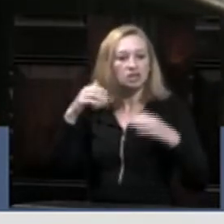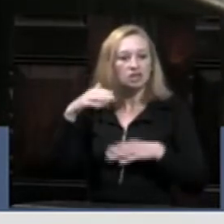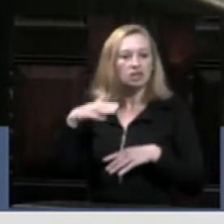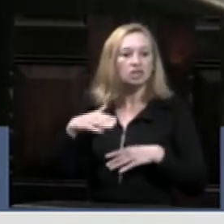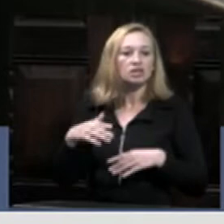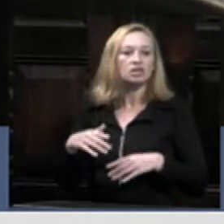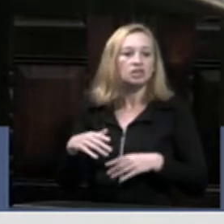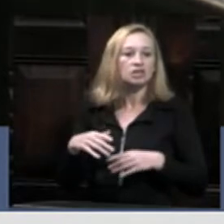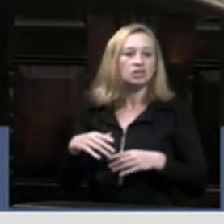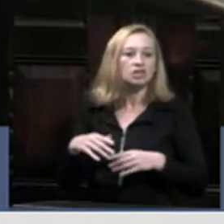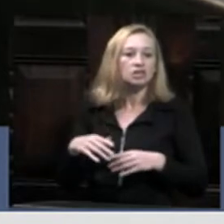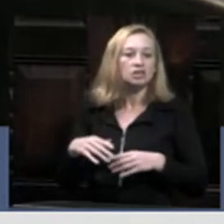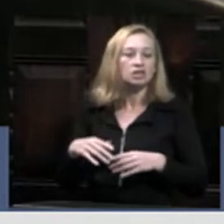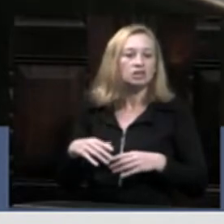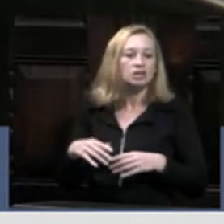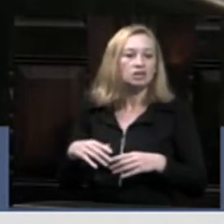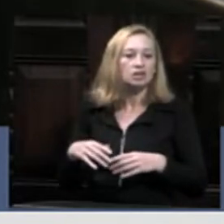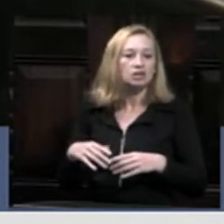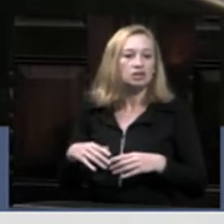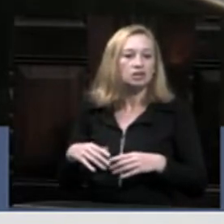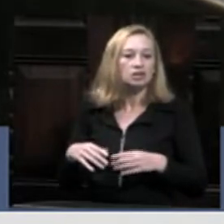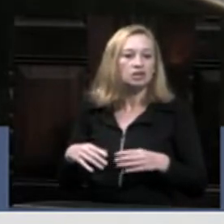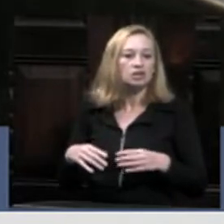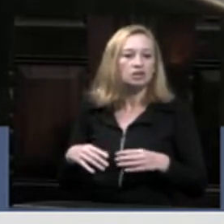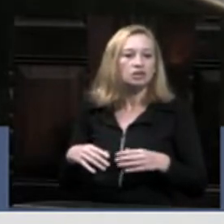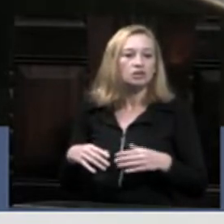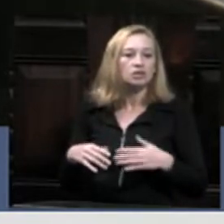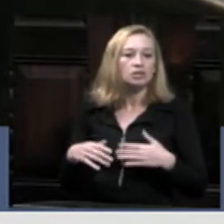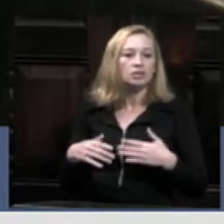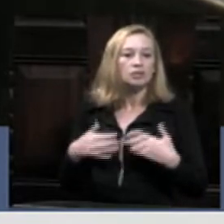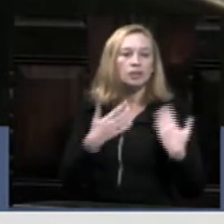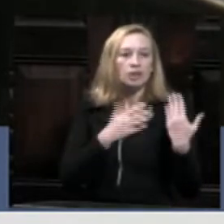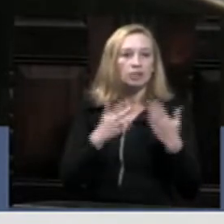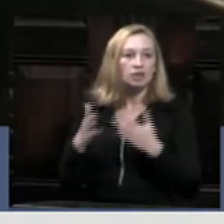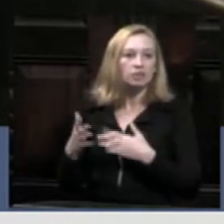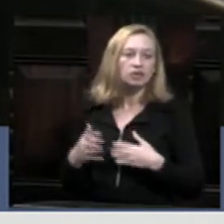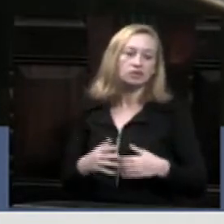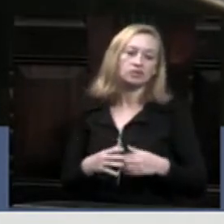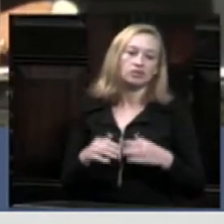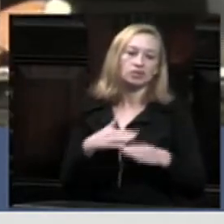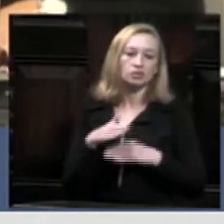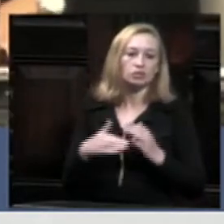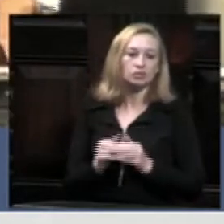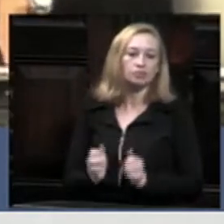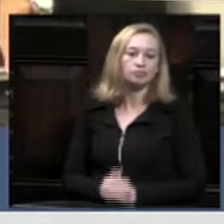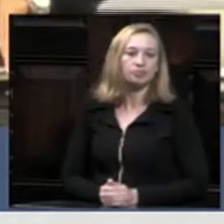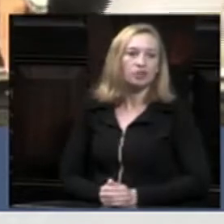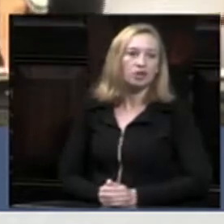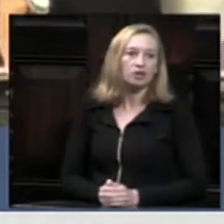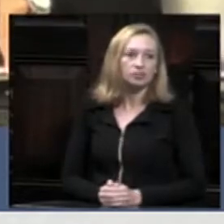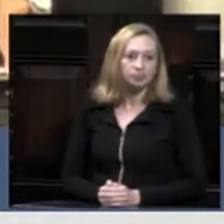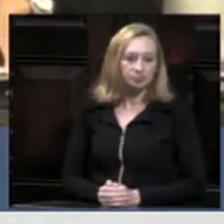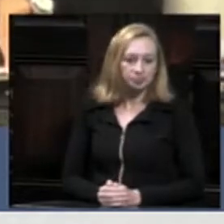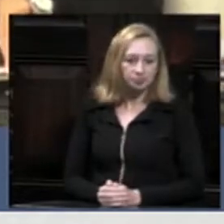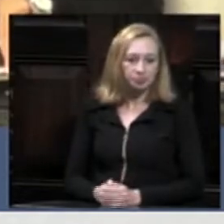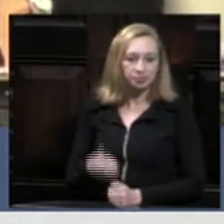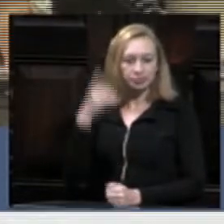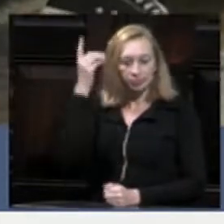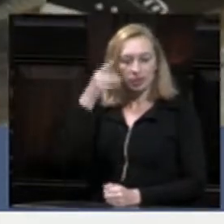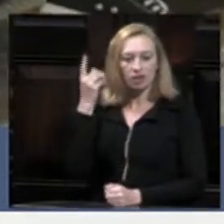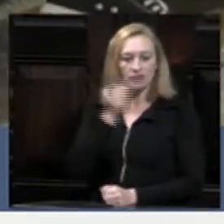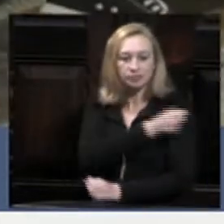votar ele e a corporação ter o benefício que merece. Obrigado. Deputada enfermeira Rejane.